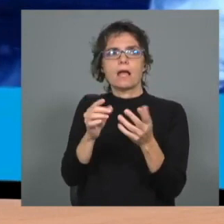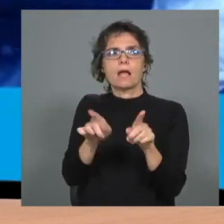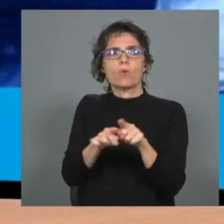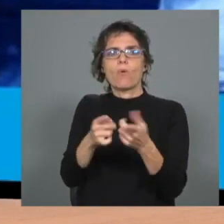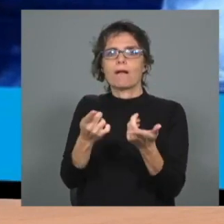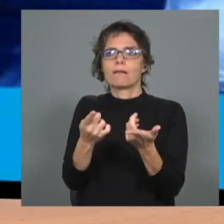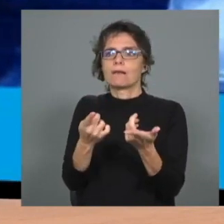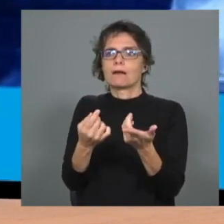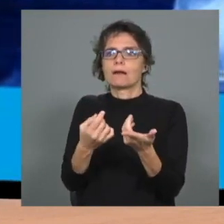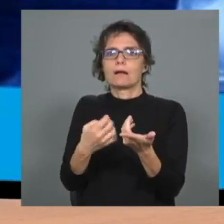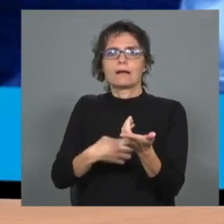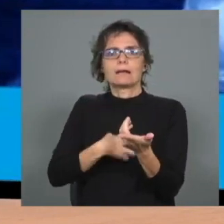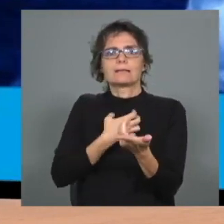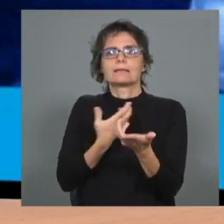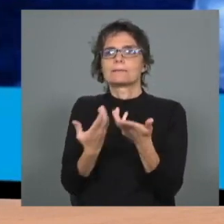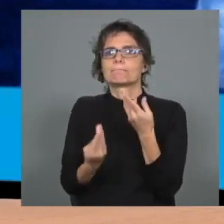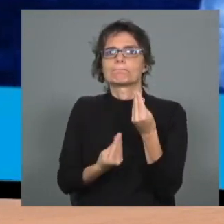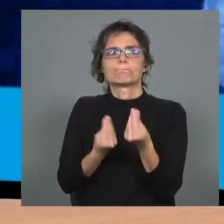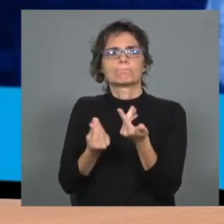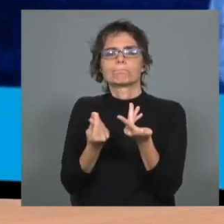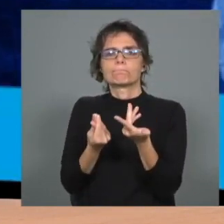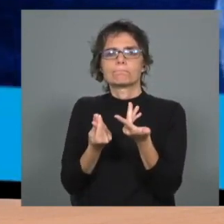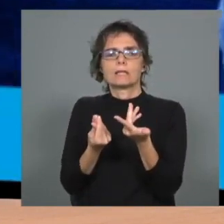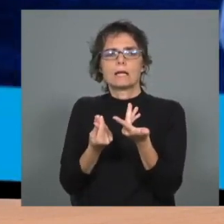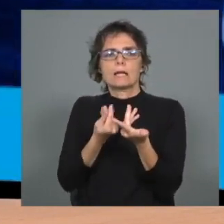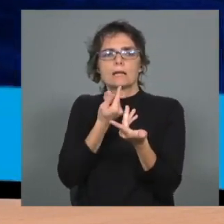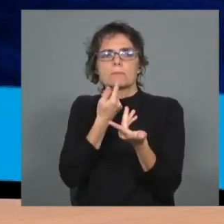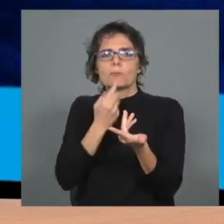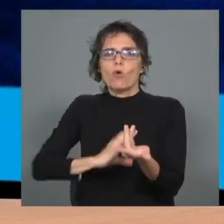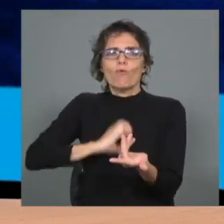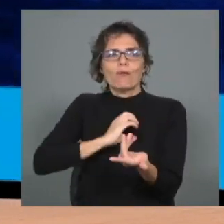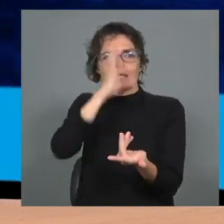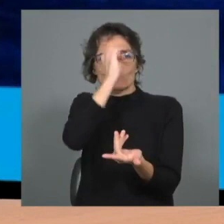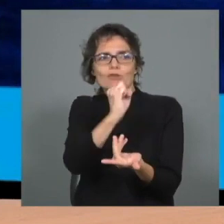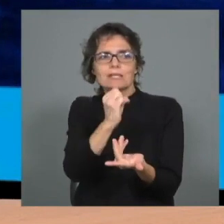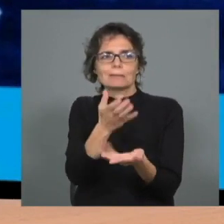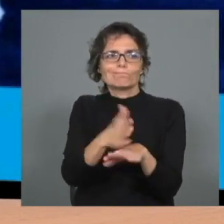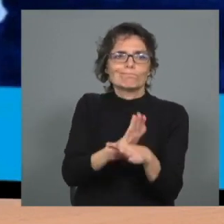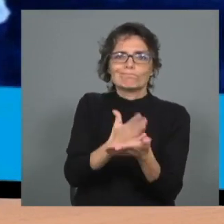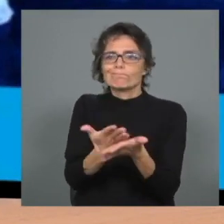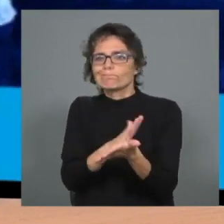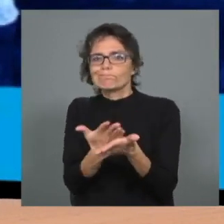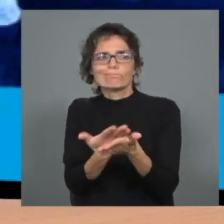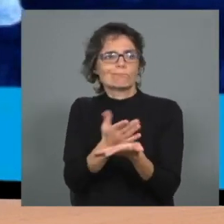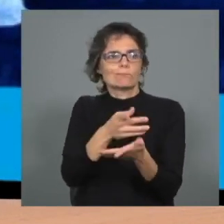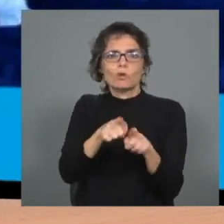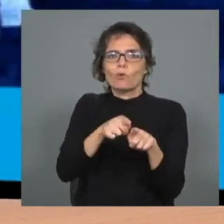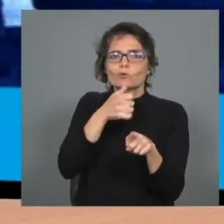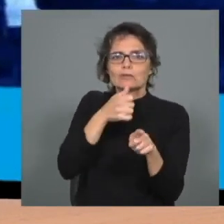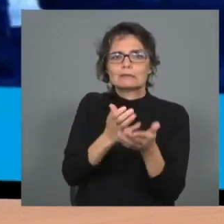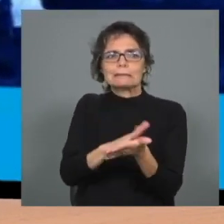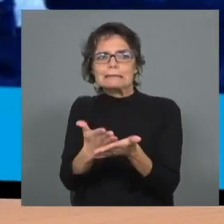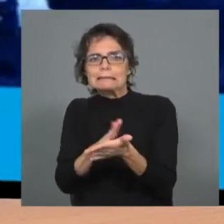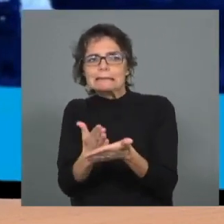sentimento da compreensão do papel do Estado, da credibilidade das instituições políticas e tal.